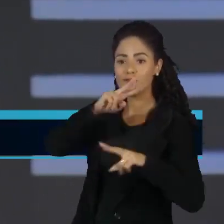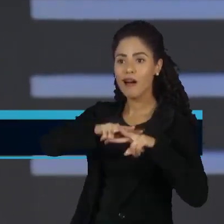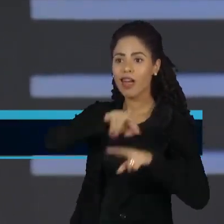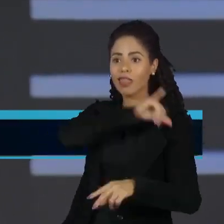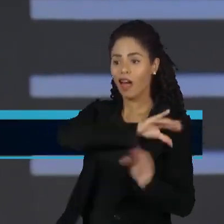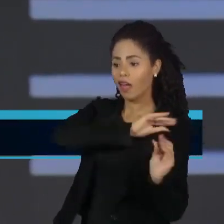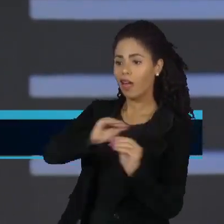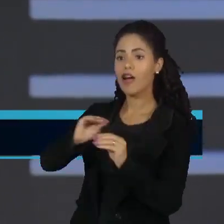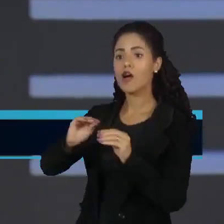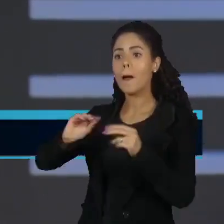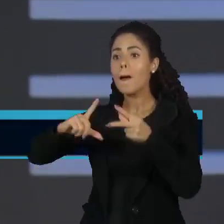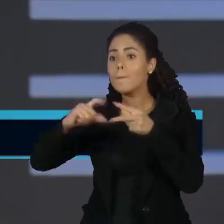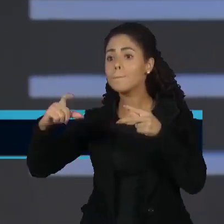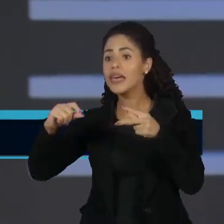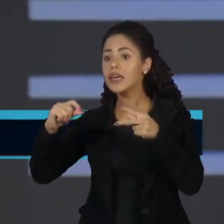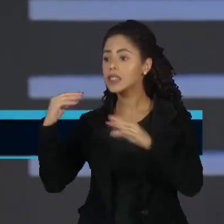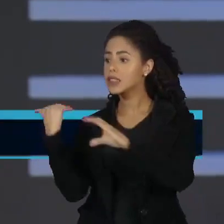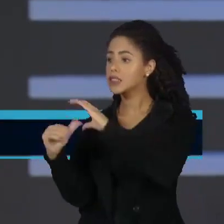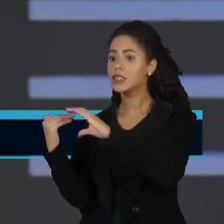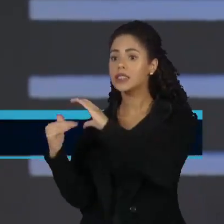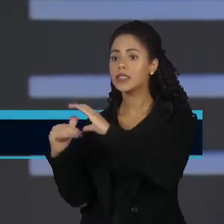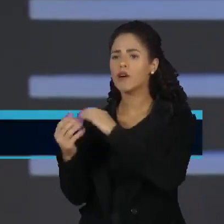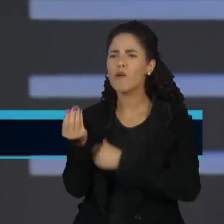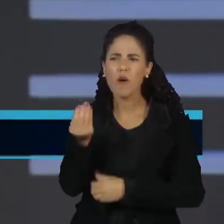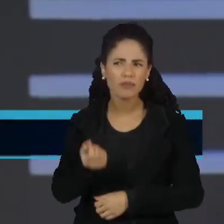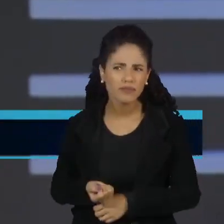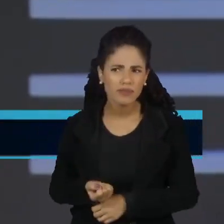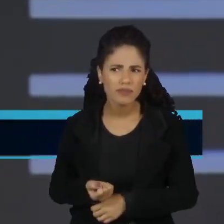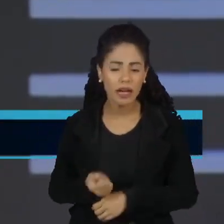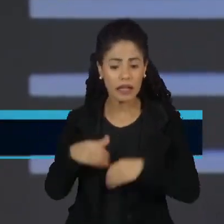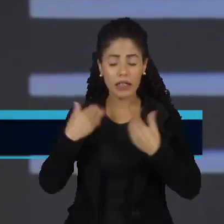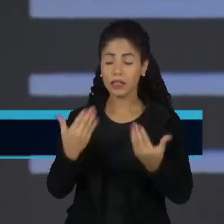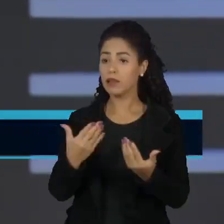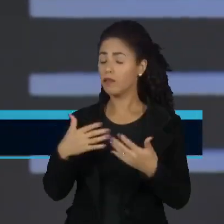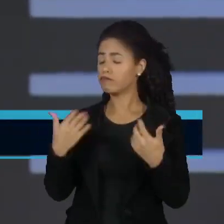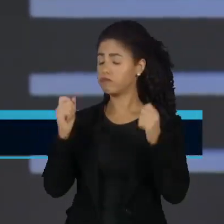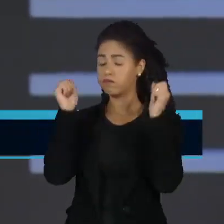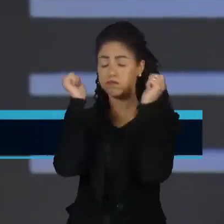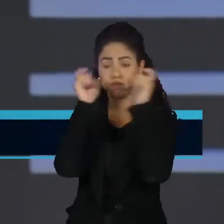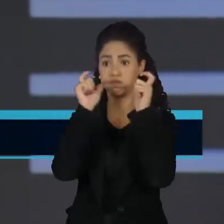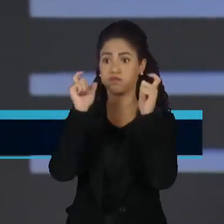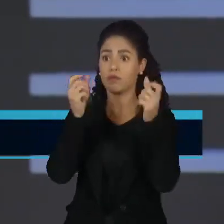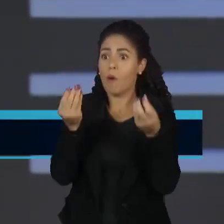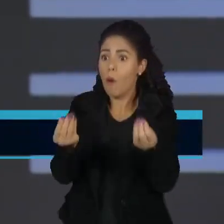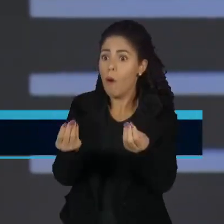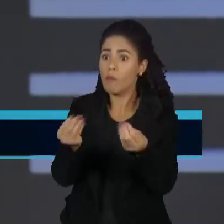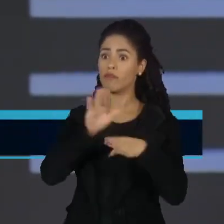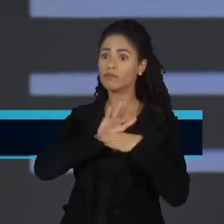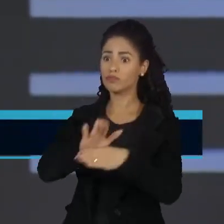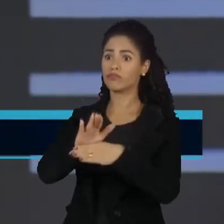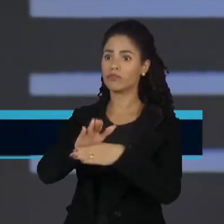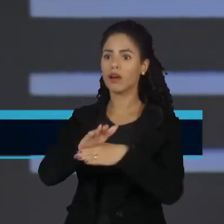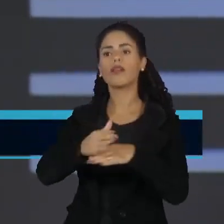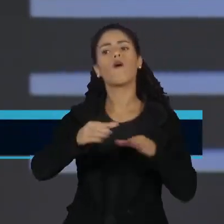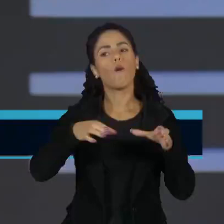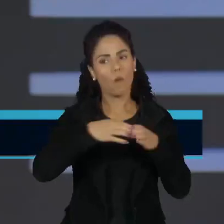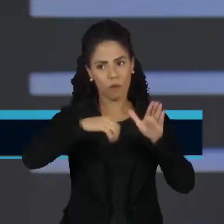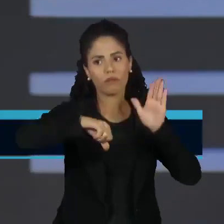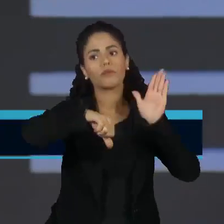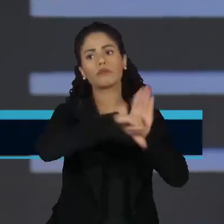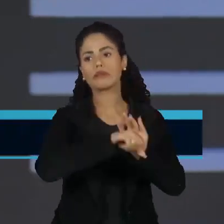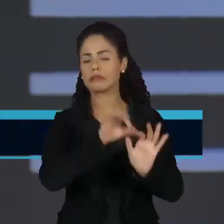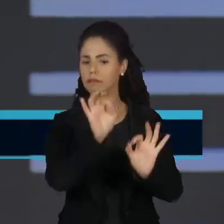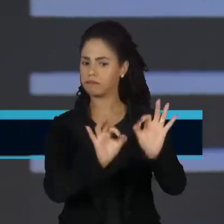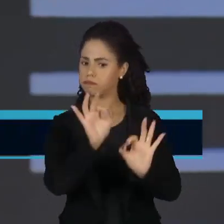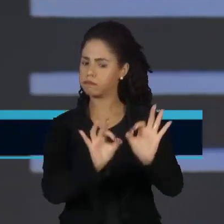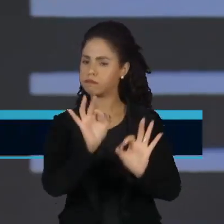Janeiro, Comando Vermelho. Então, a estrutura desse pessoal é absurda. A gente tem que olhar o que o crime organizado está fazendo de